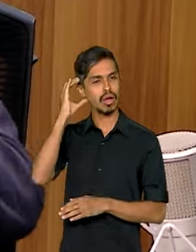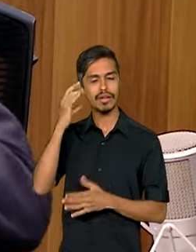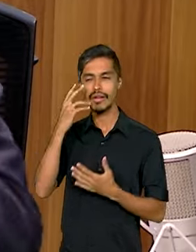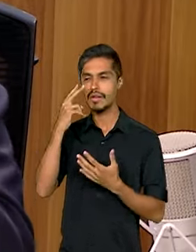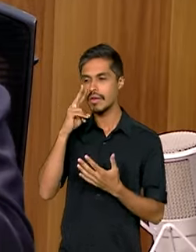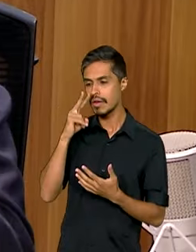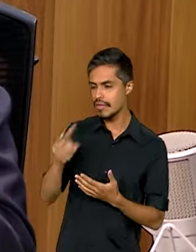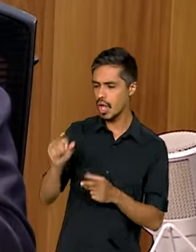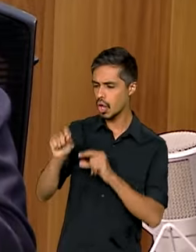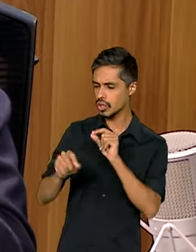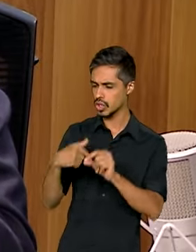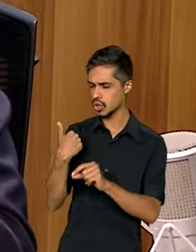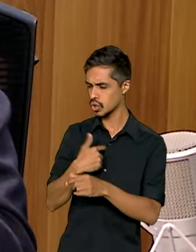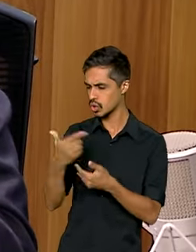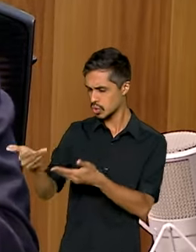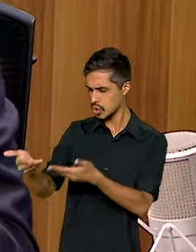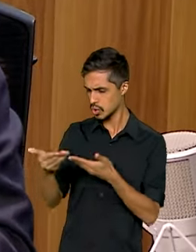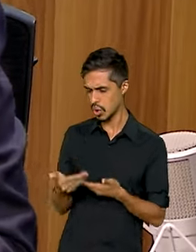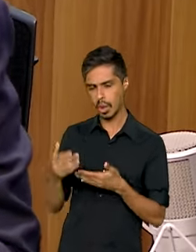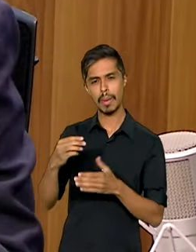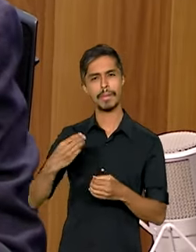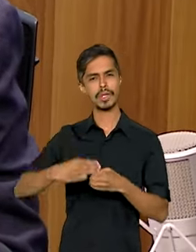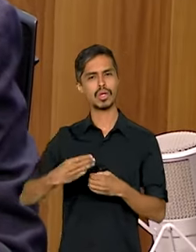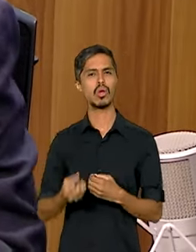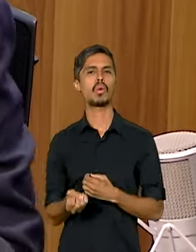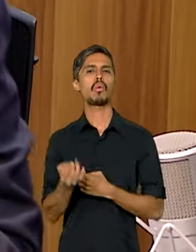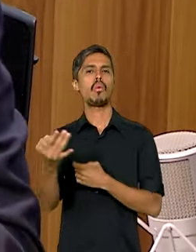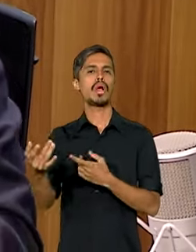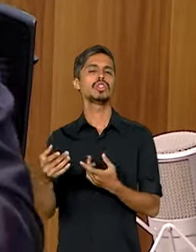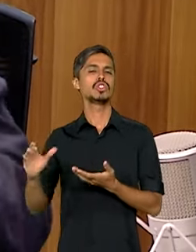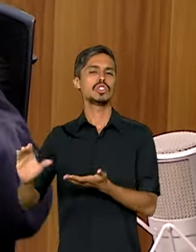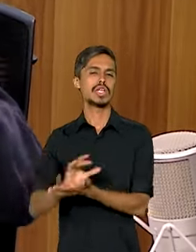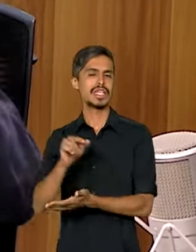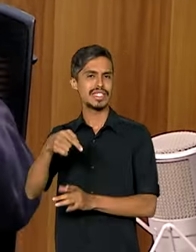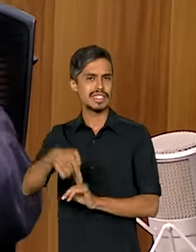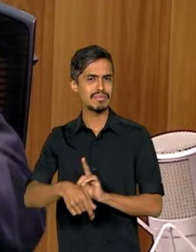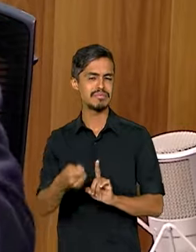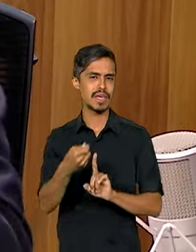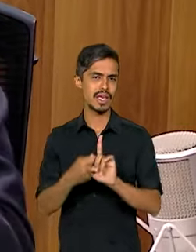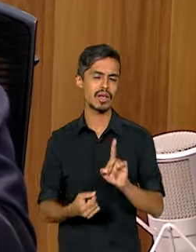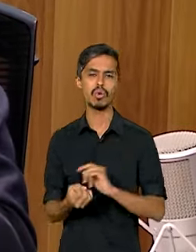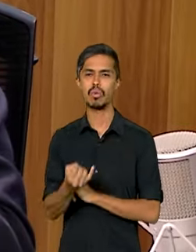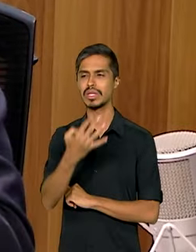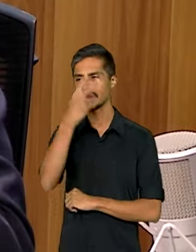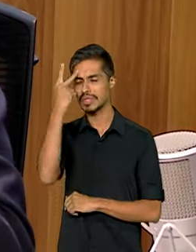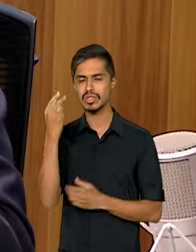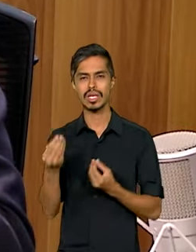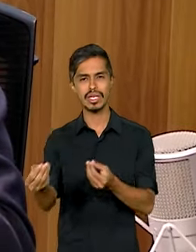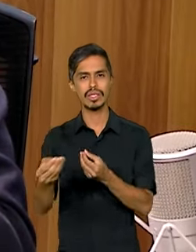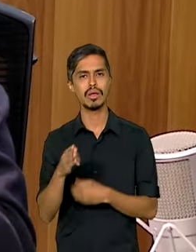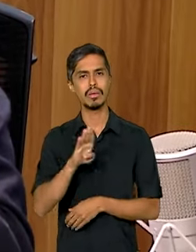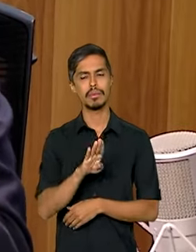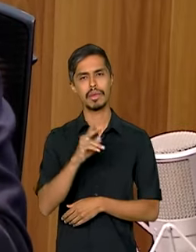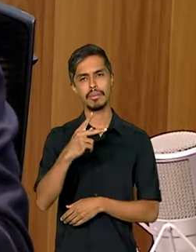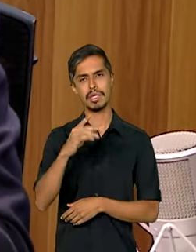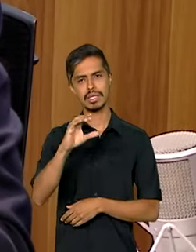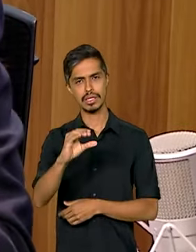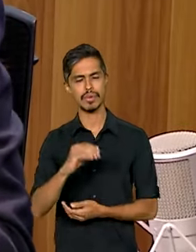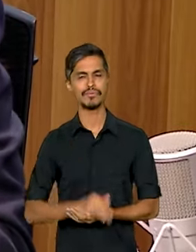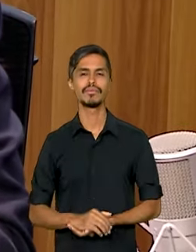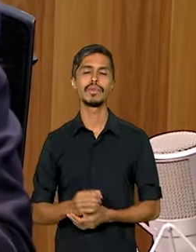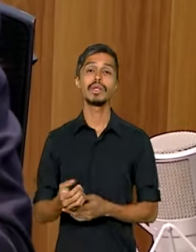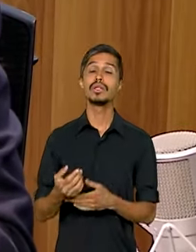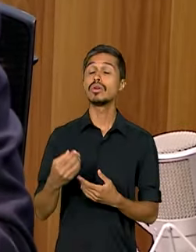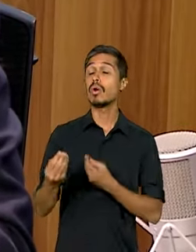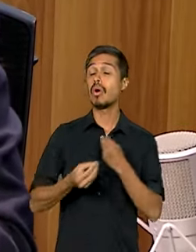vamos ver o que que tem aqui pro nosso município quanto veio de recurso esse mês quantas pessoas recebem o BPC como que está a